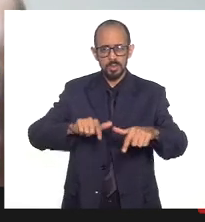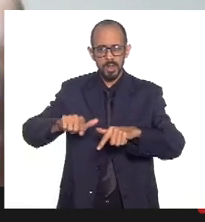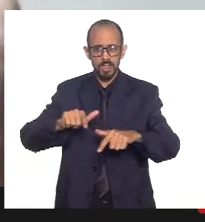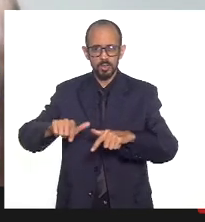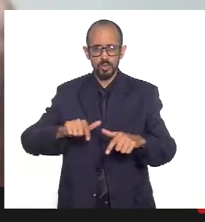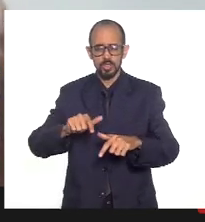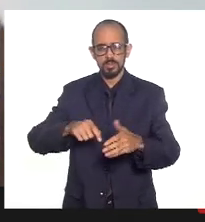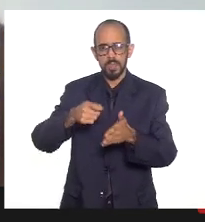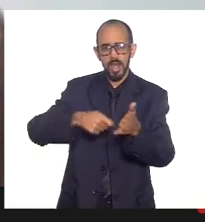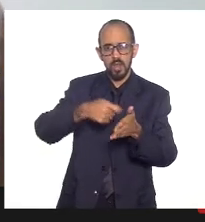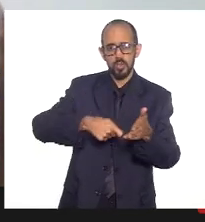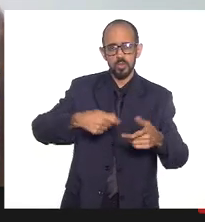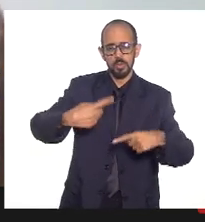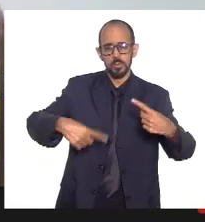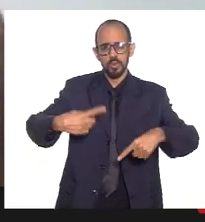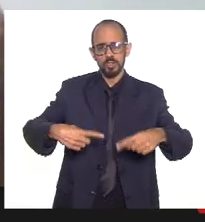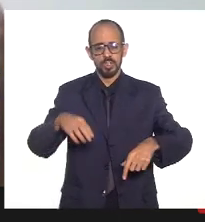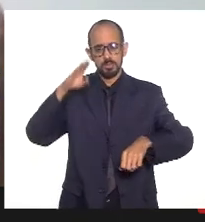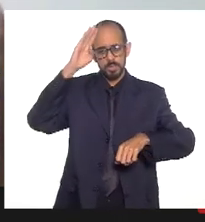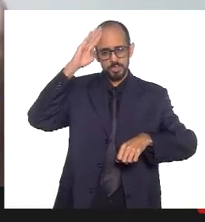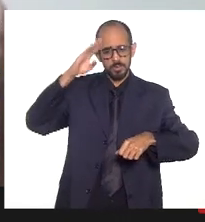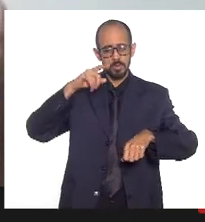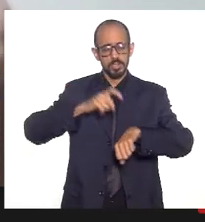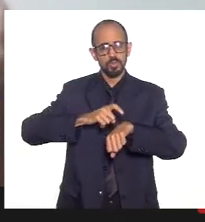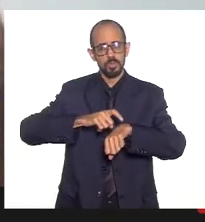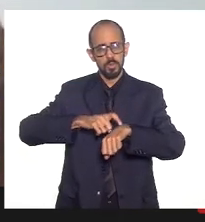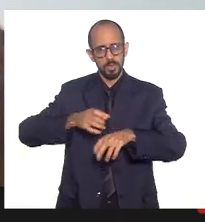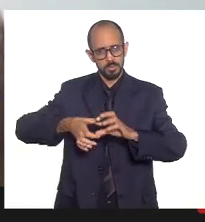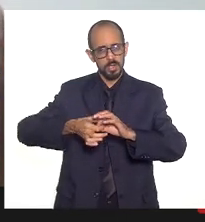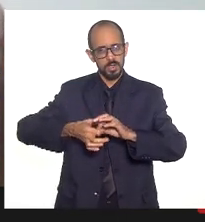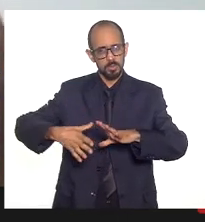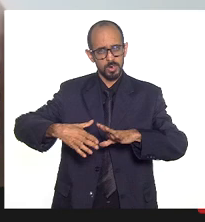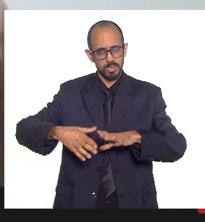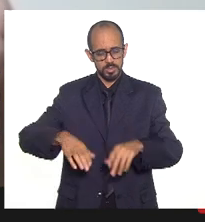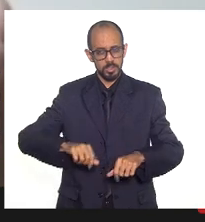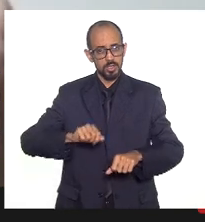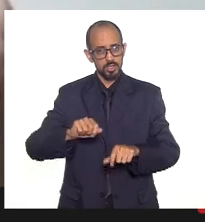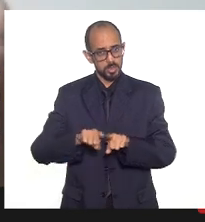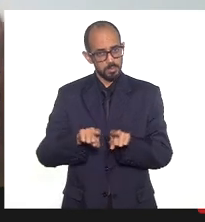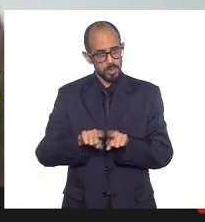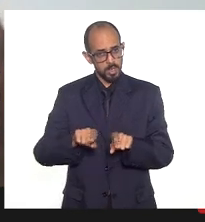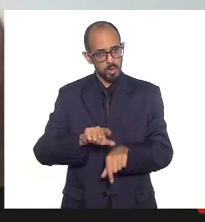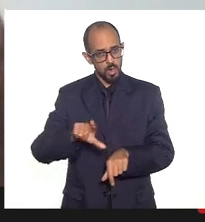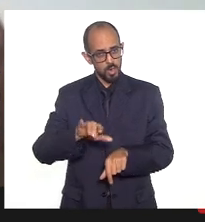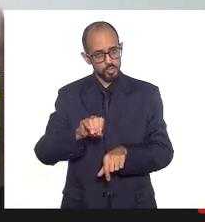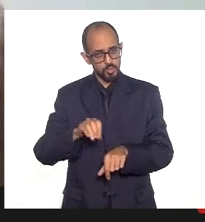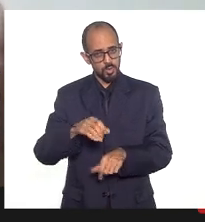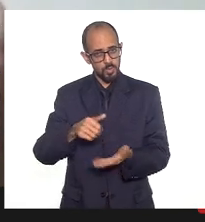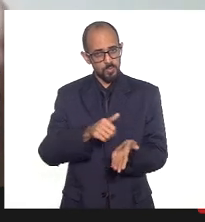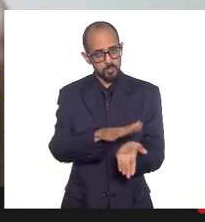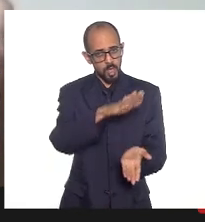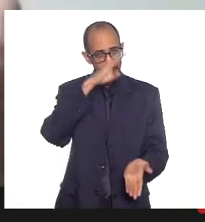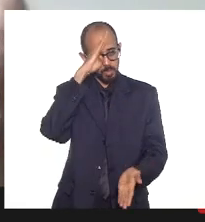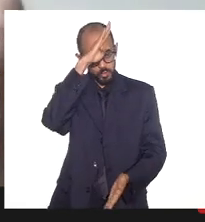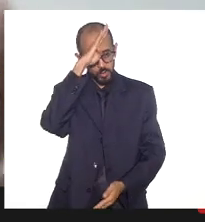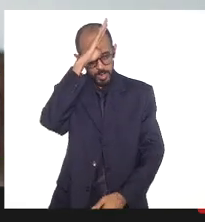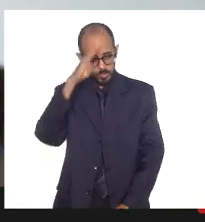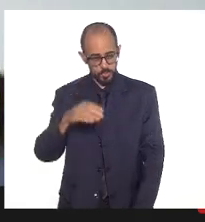pela luta política, principalmente nesse momento, pela democracia e, claro, fora Bolsonaro. Tá bom?